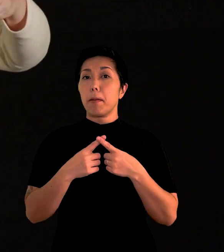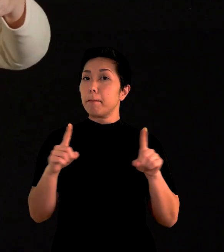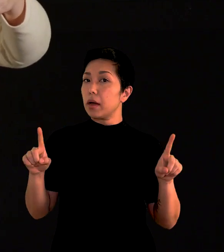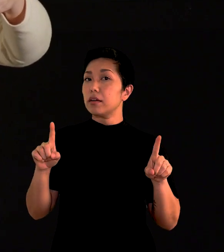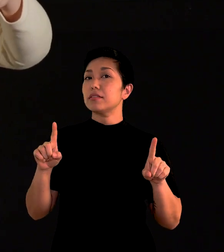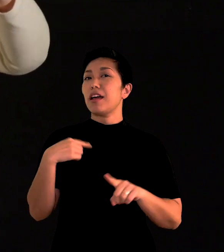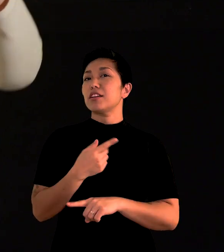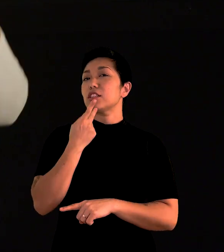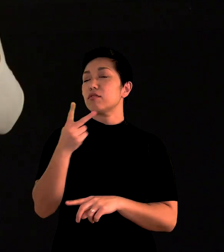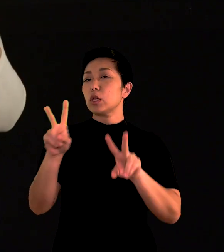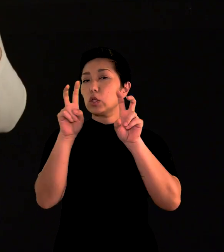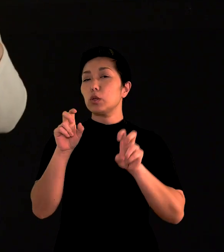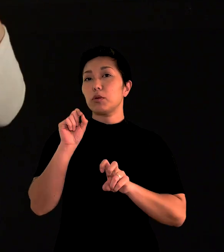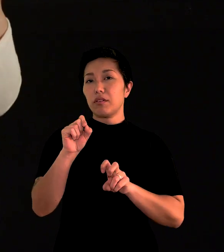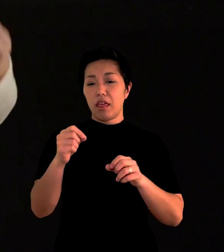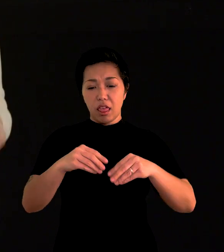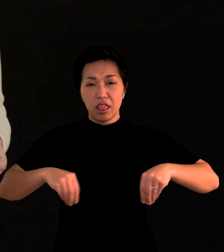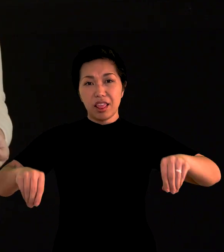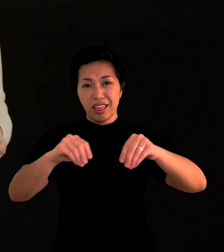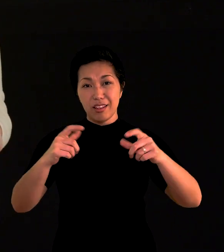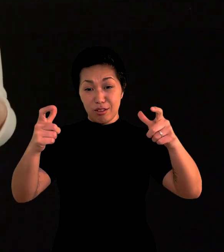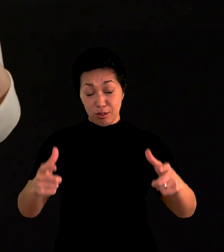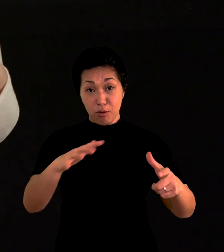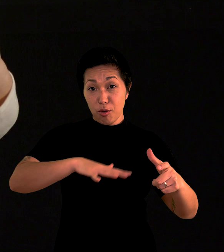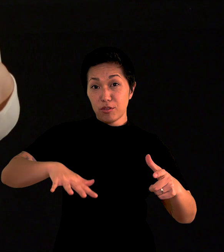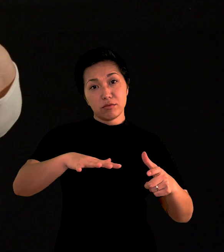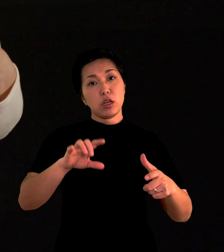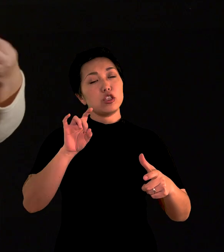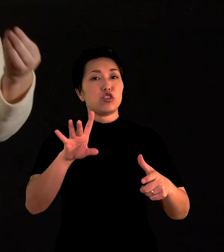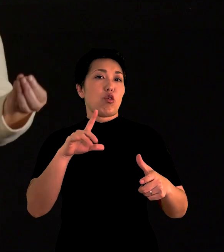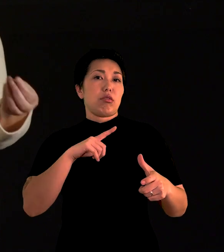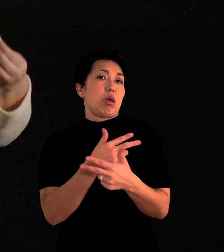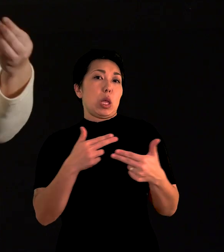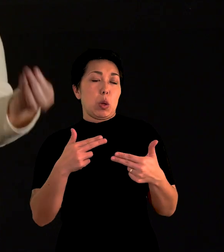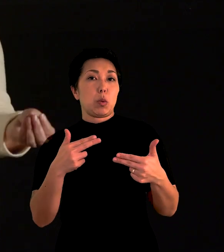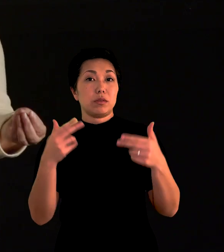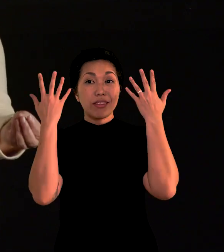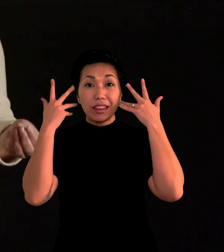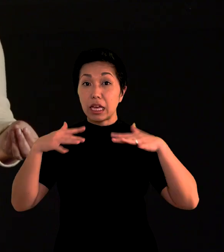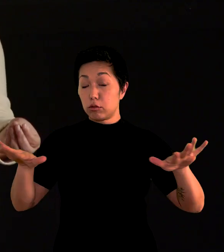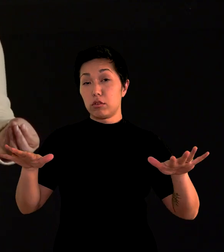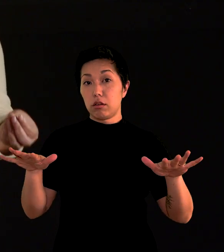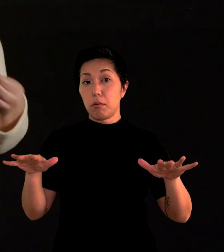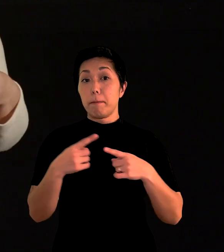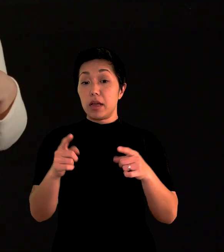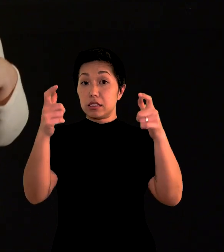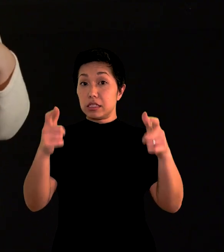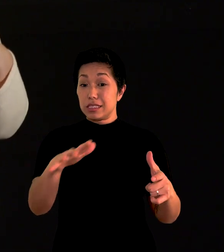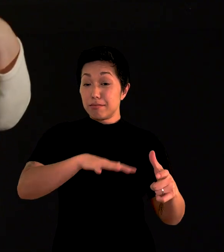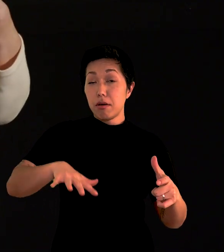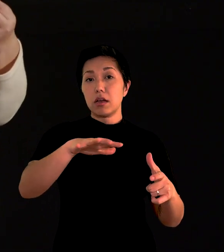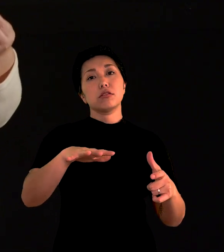empreendimentos. Mas estamos falando de território, só que o território não é só um lugar que tem recursos naturais,